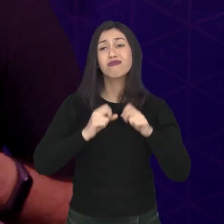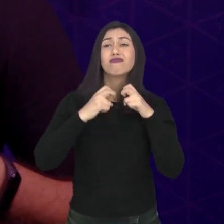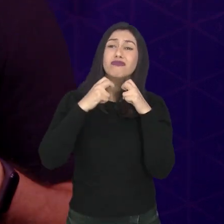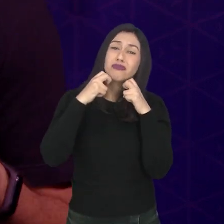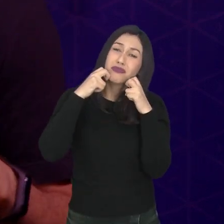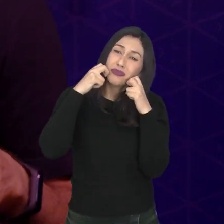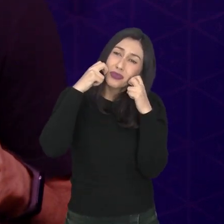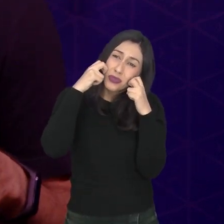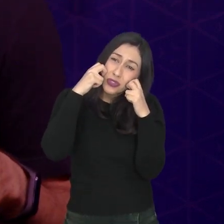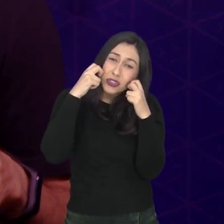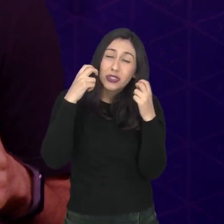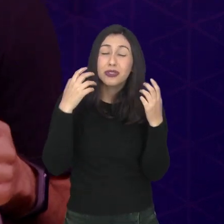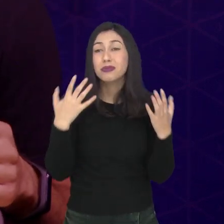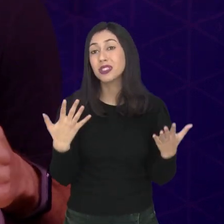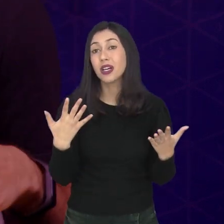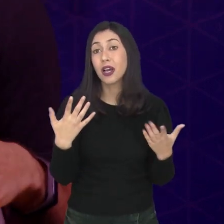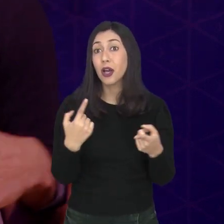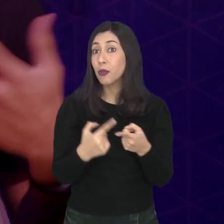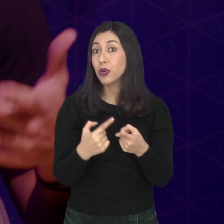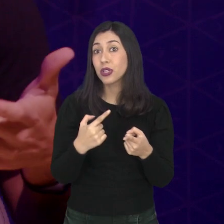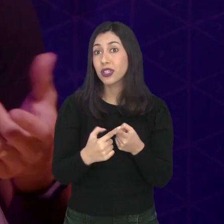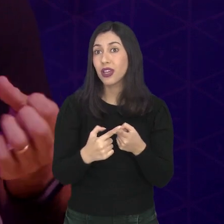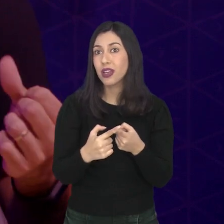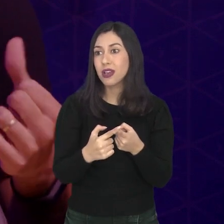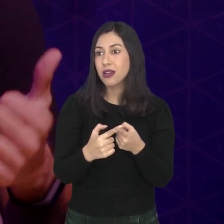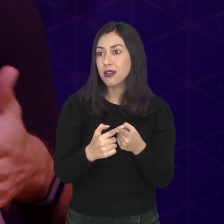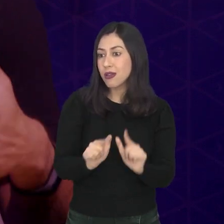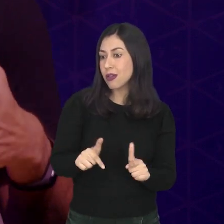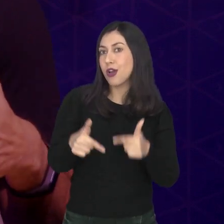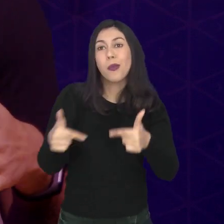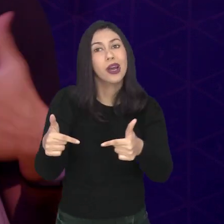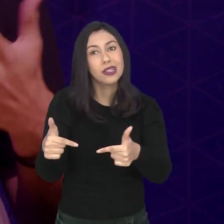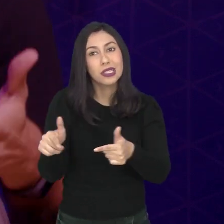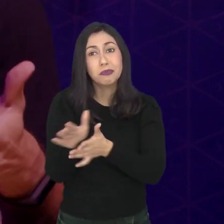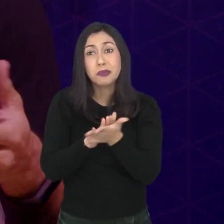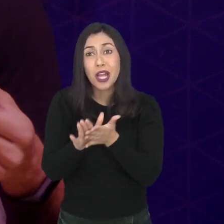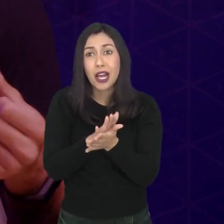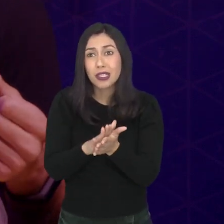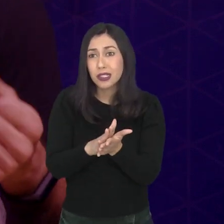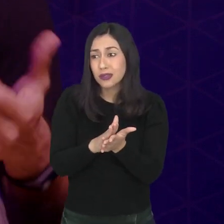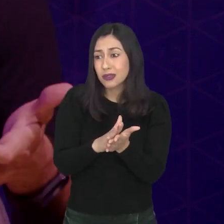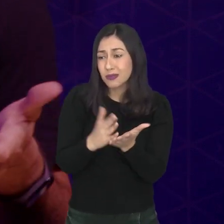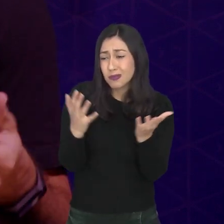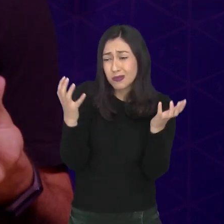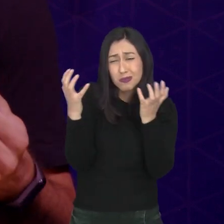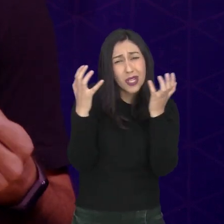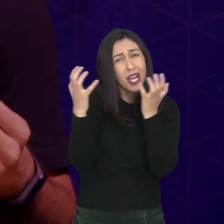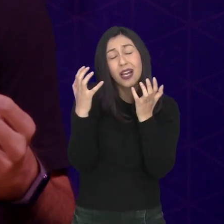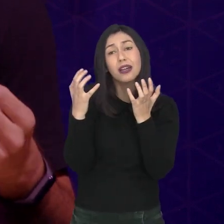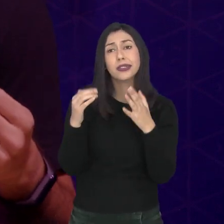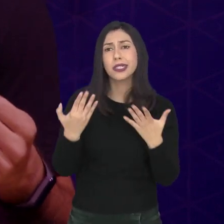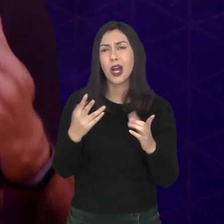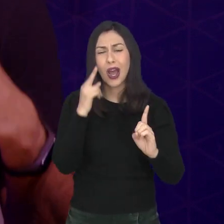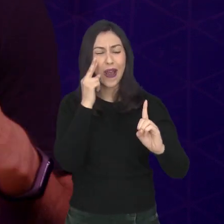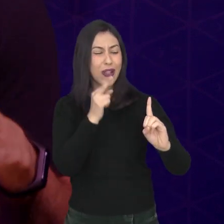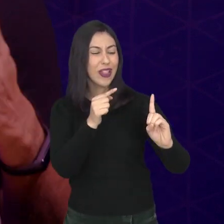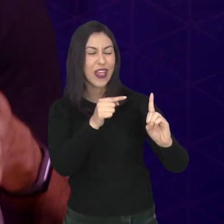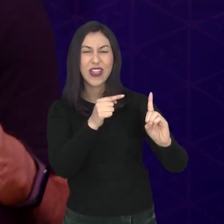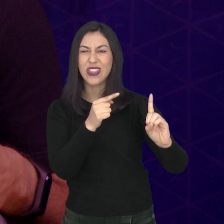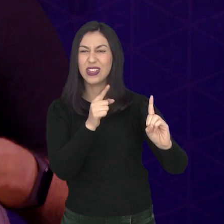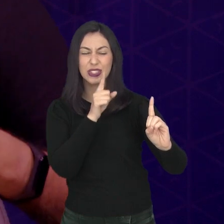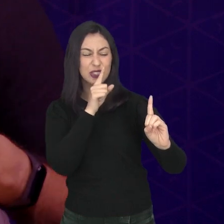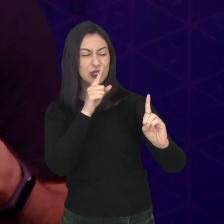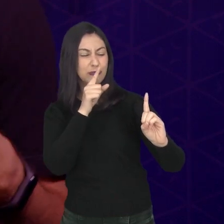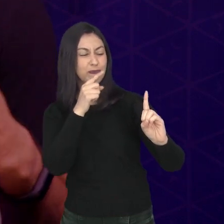tímida, né, que acaba não reagindo e sendo alvo, né, porque ele é um alvo fácil. Se ele está quieto